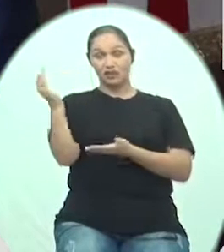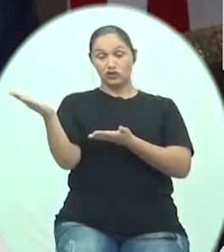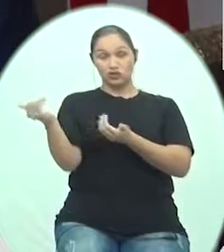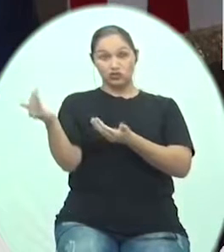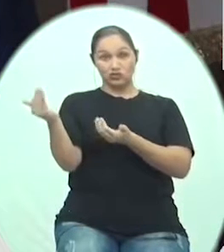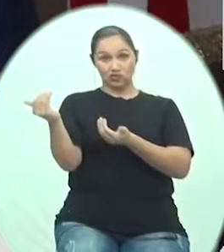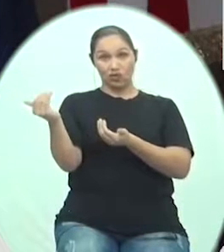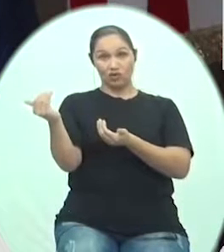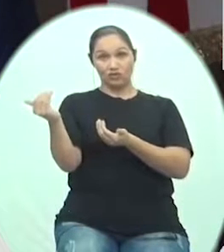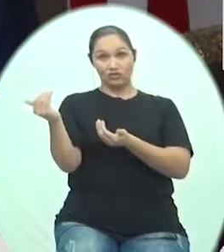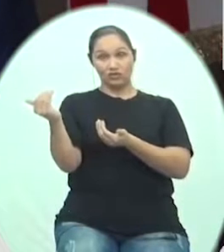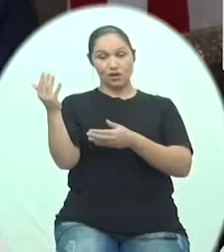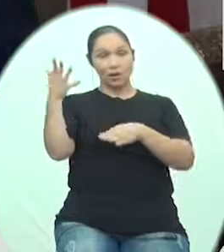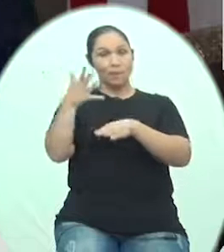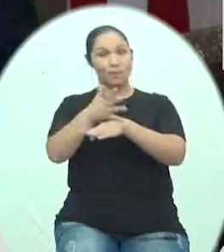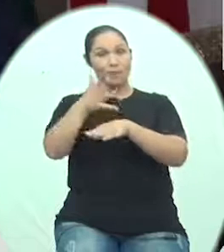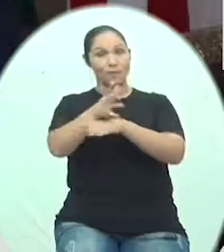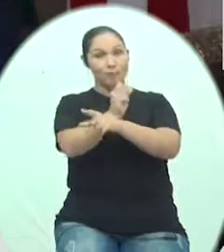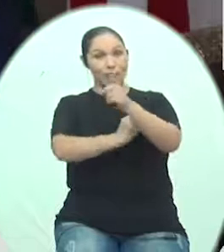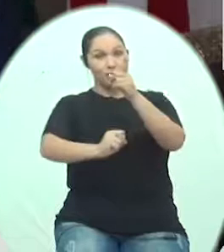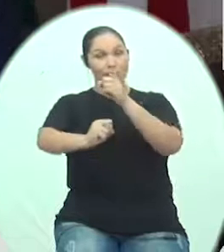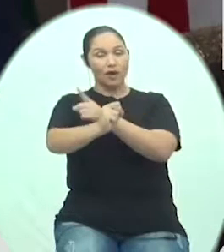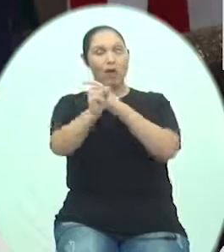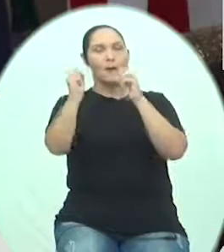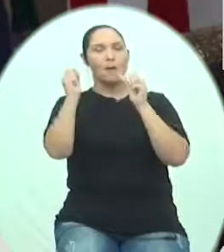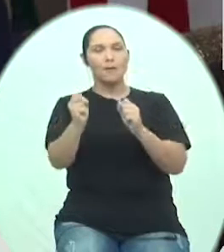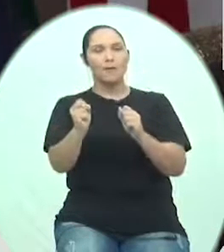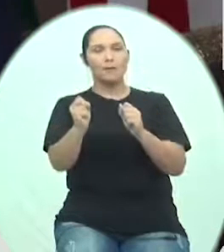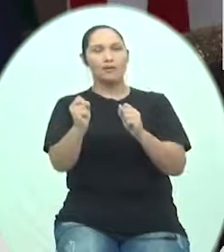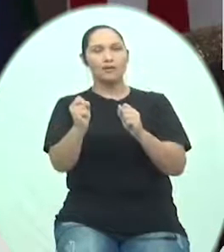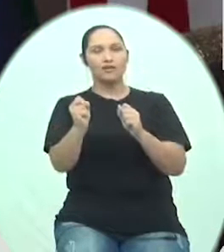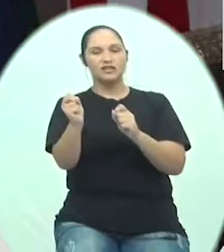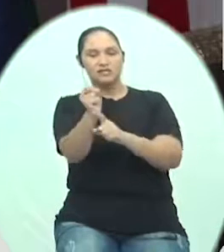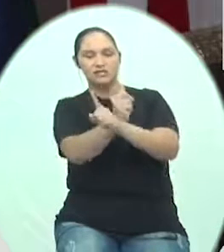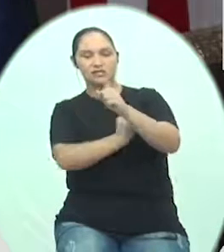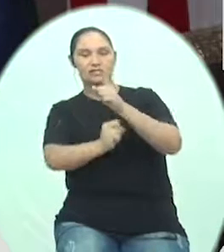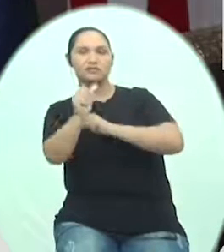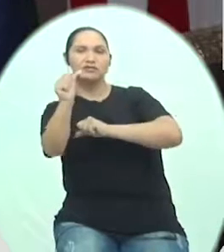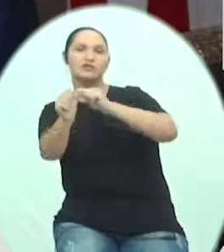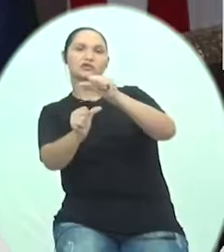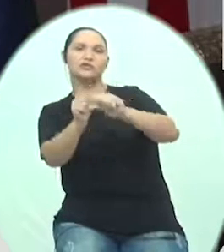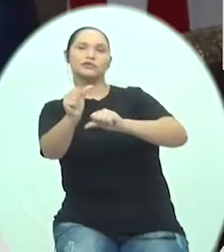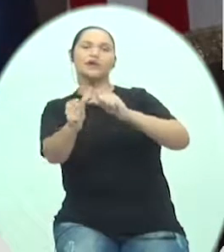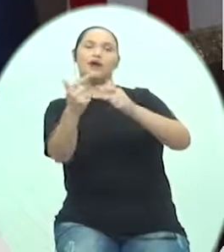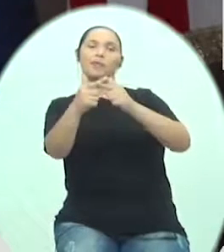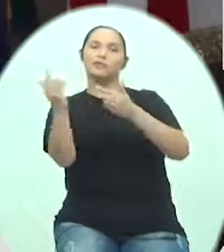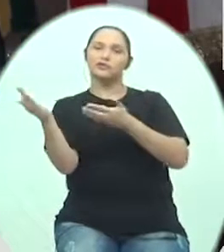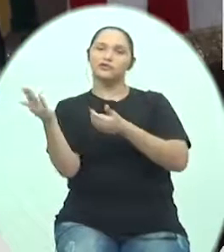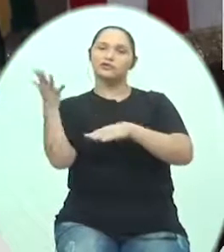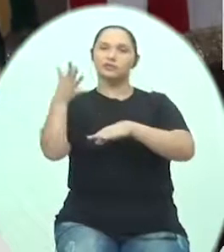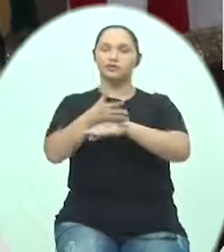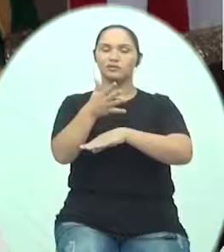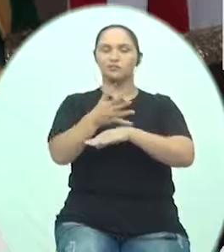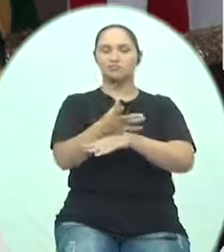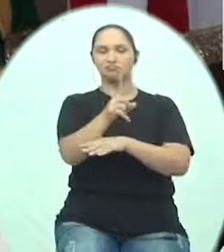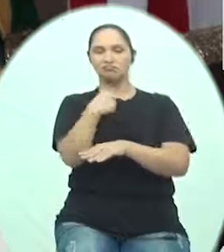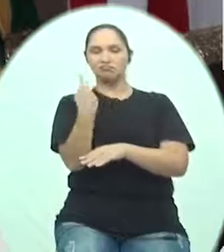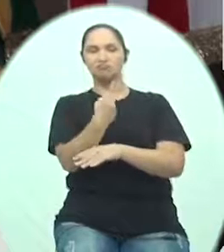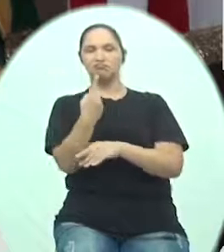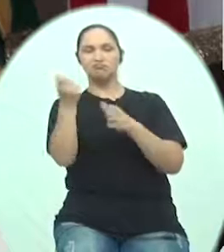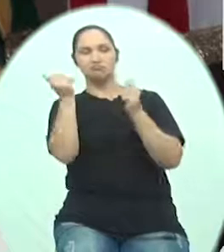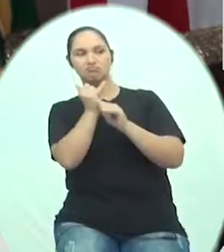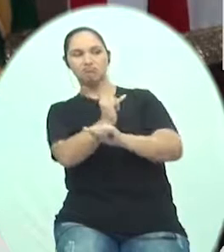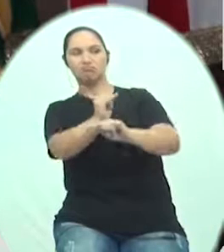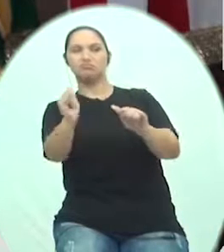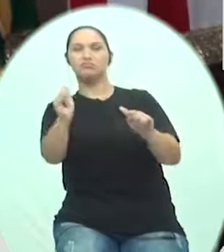mudar essa sociedade em todas as as esferas da sociedade nós estamos falando aqui eh na política mas